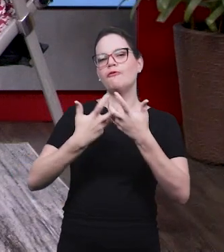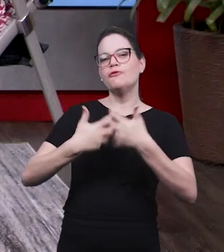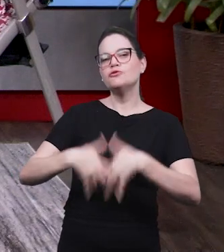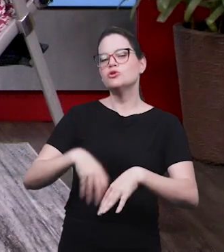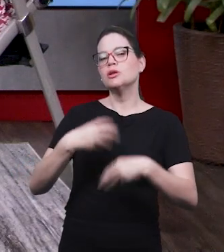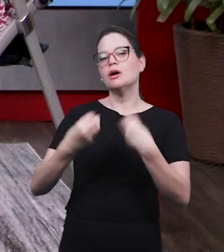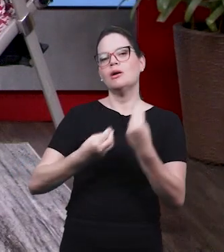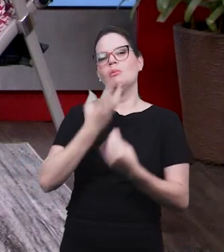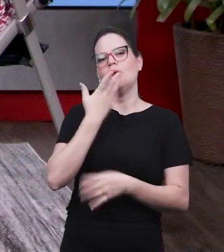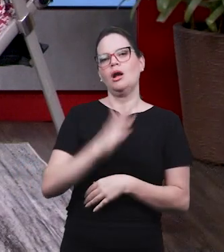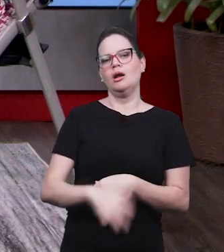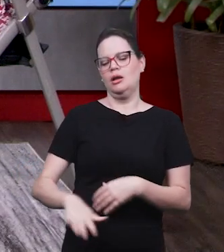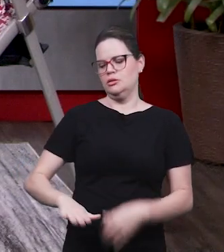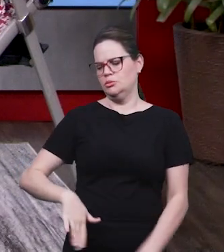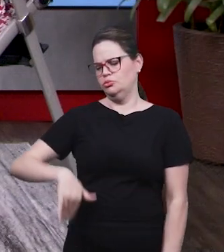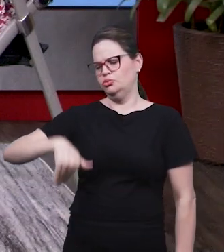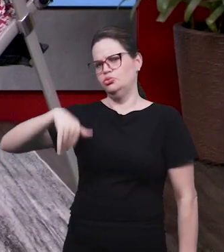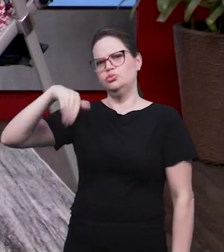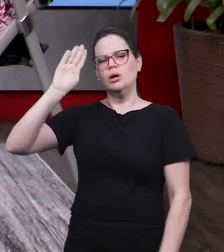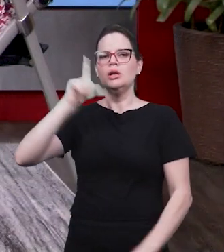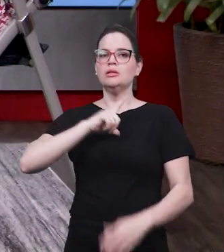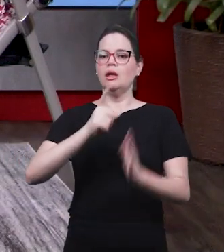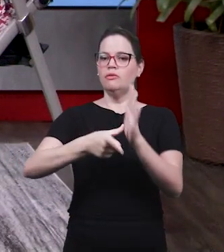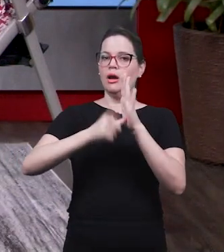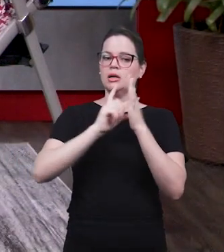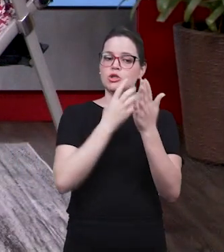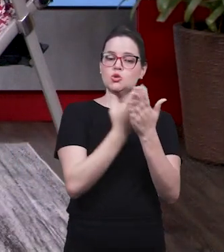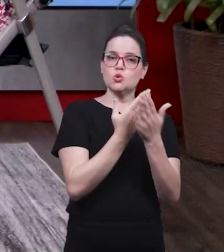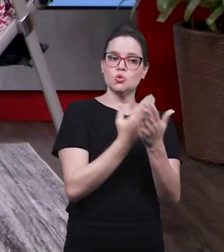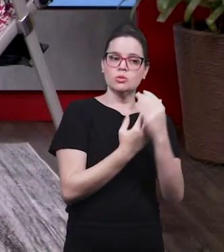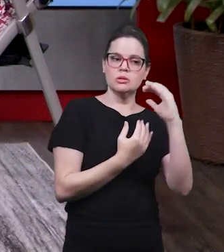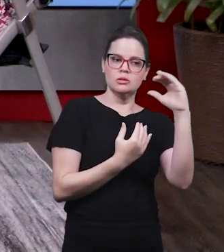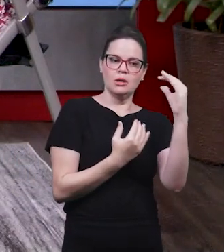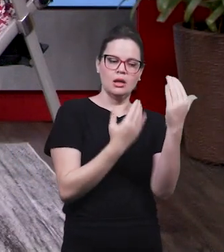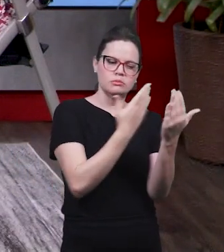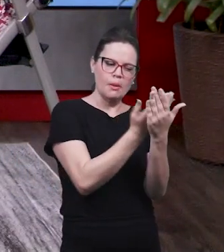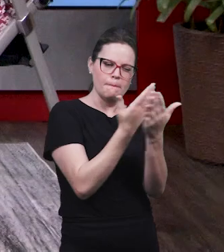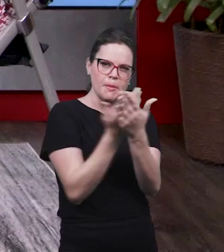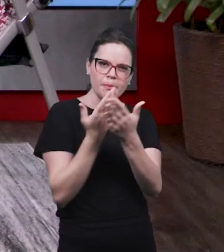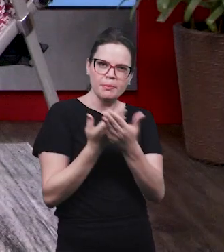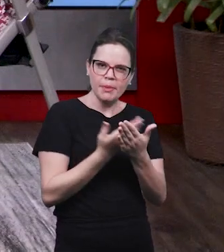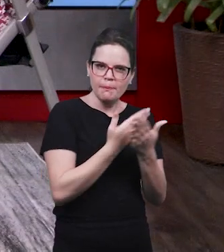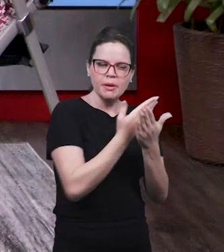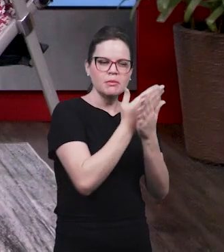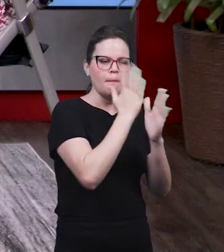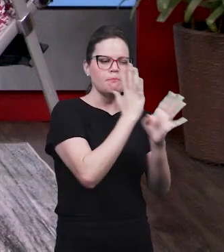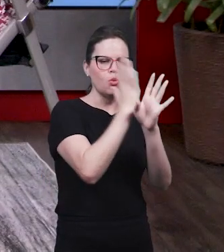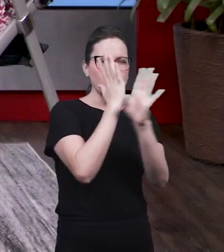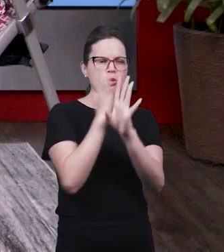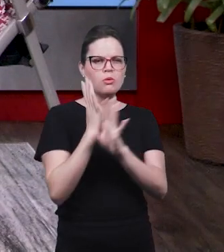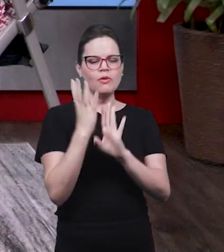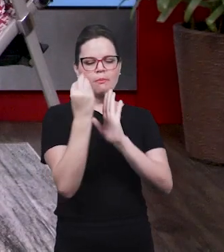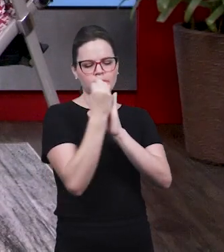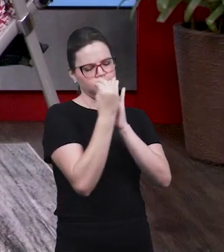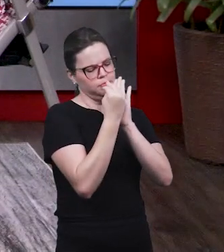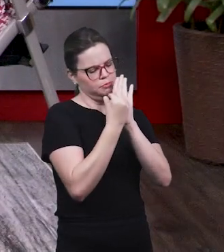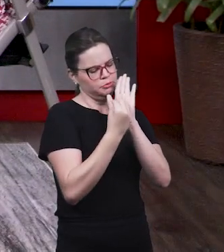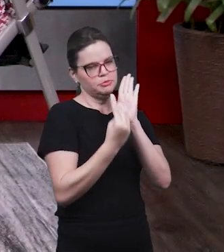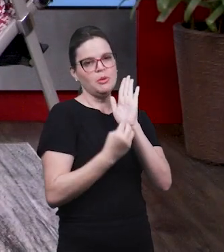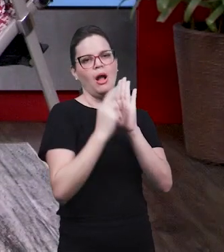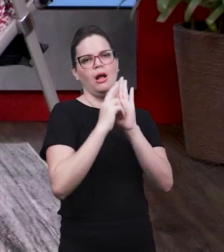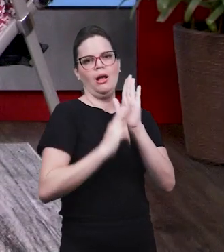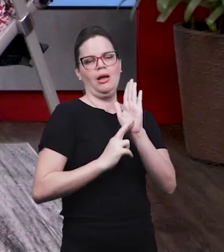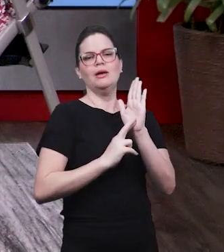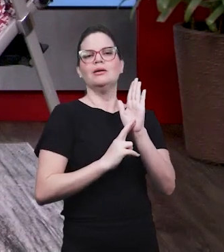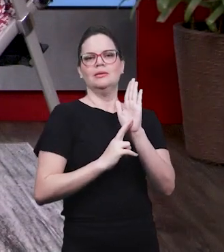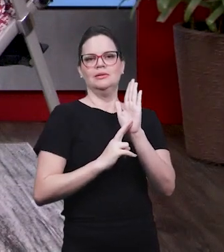muito estudo por trás disso, né? São evidências científicas. Então, não dá para a gente esperar demais. Às vezes o pai fica